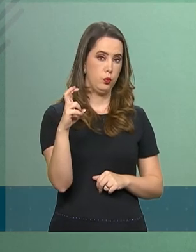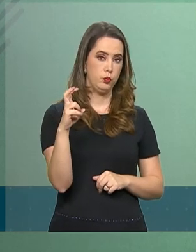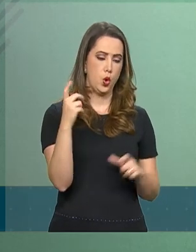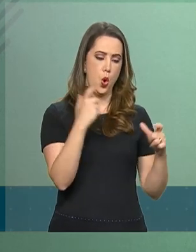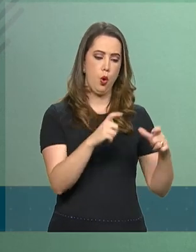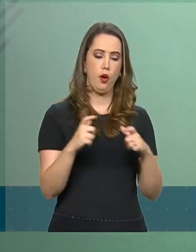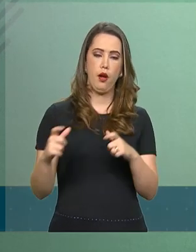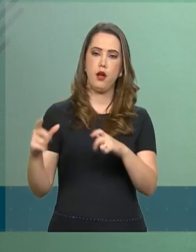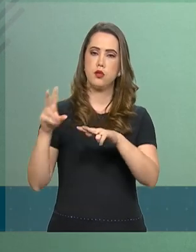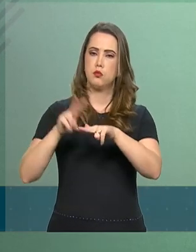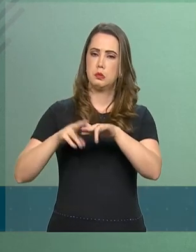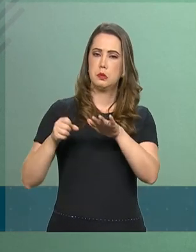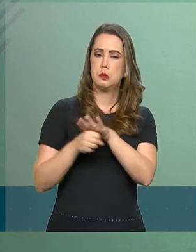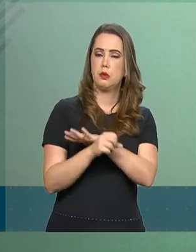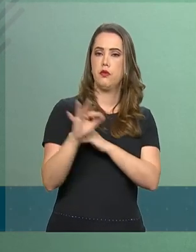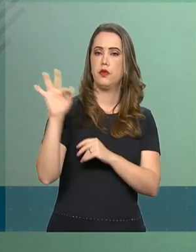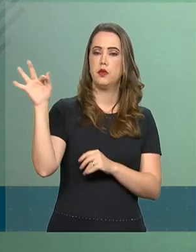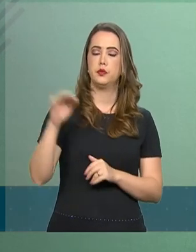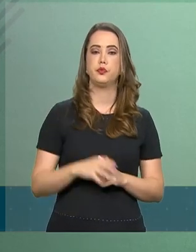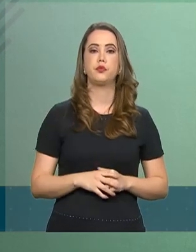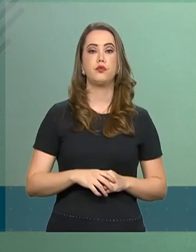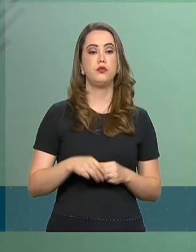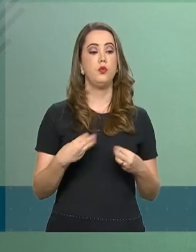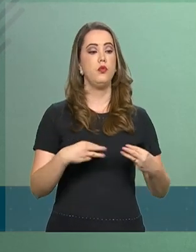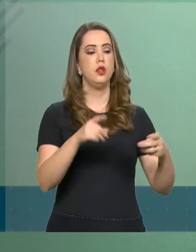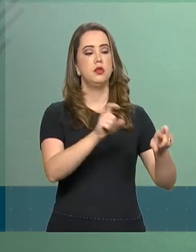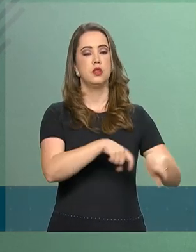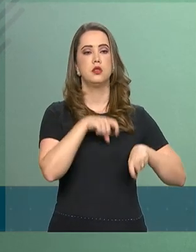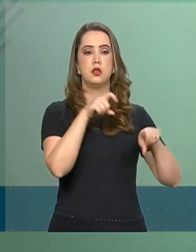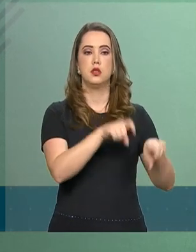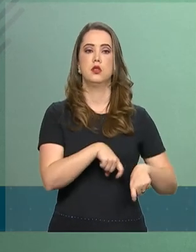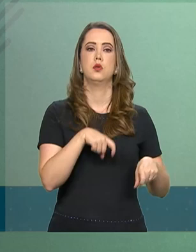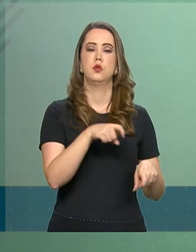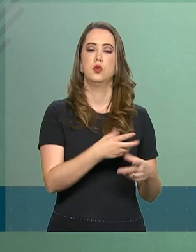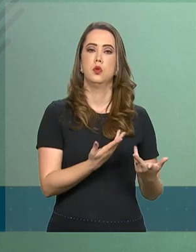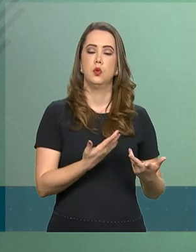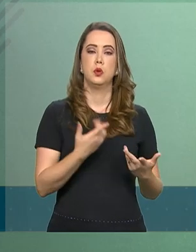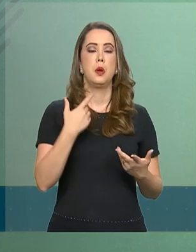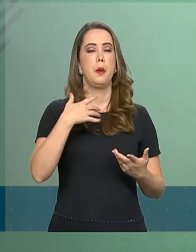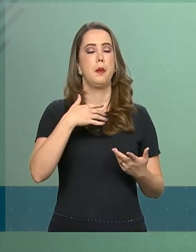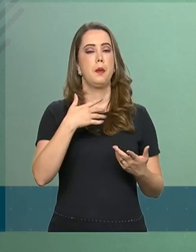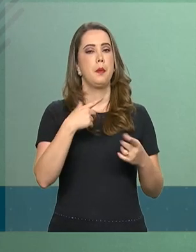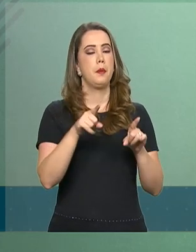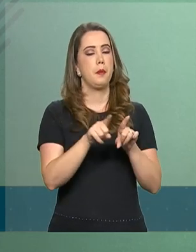ministério da agricultura pecuária e abastecimento